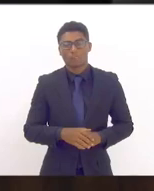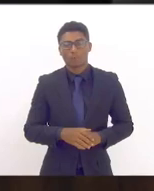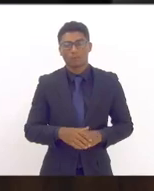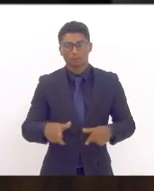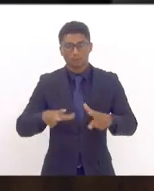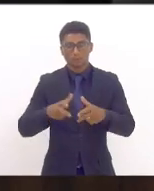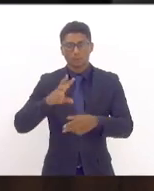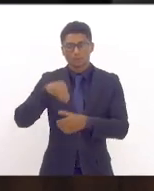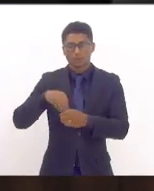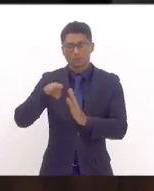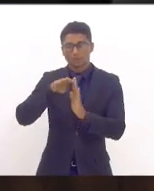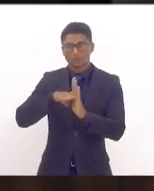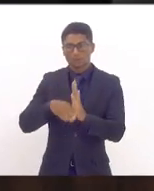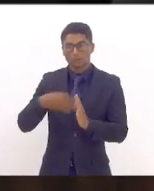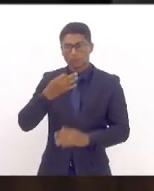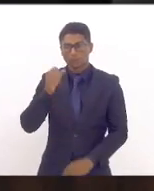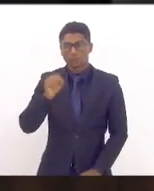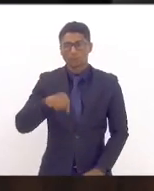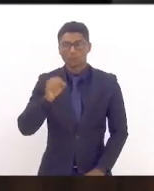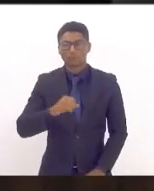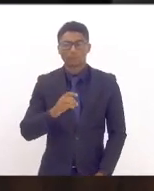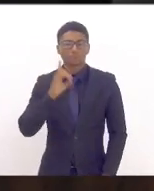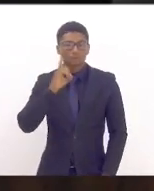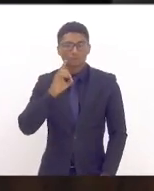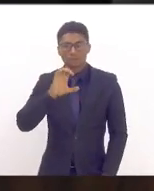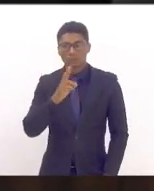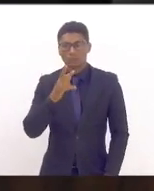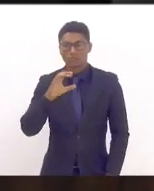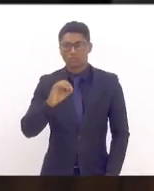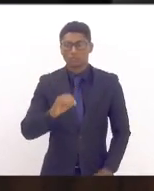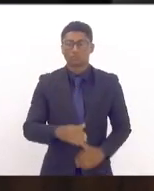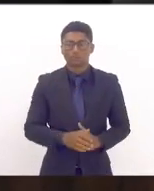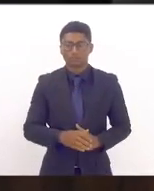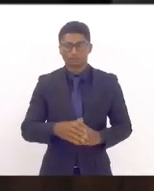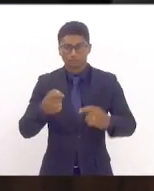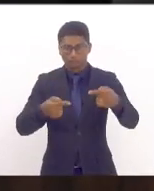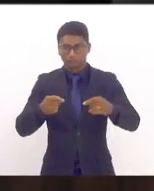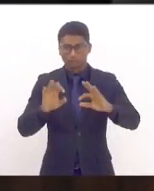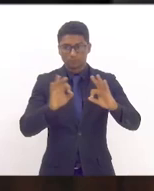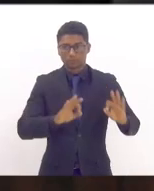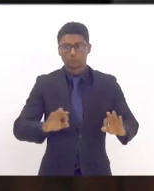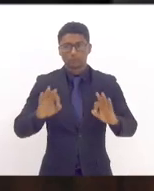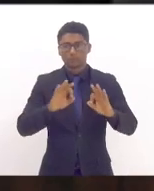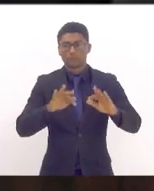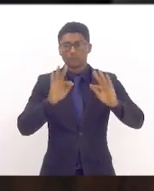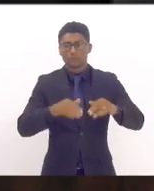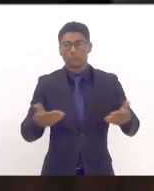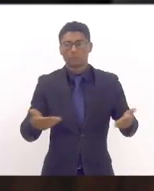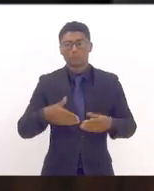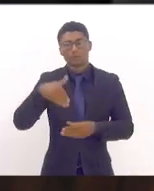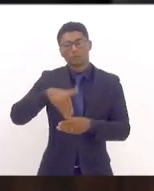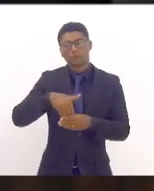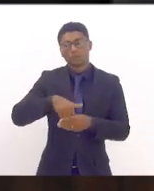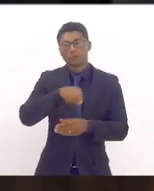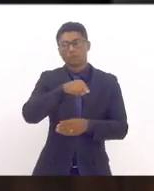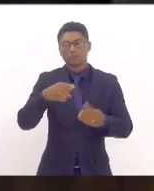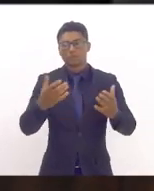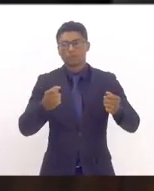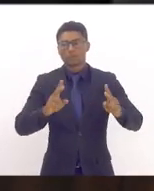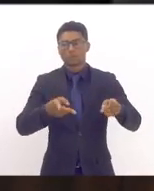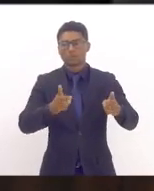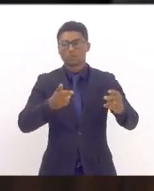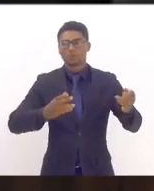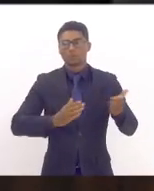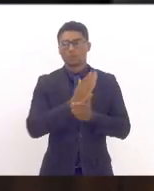normas internas de proporção externas favorável Deputado Chico Machado em discussão em votação seus que aprovam